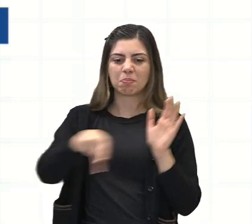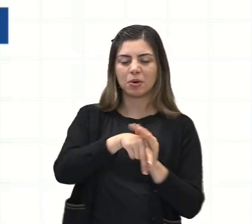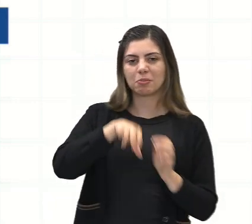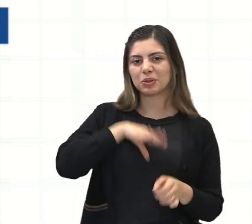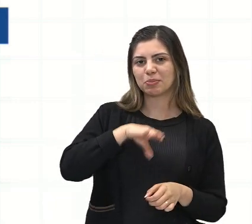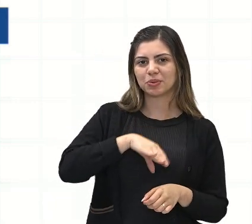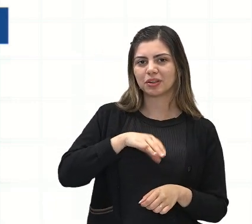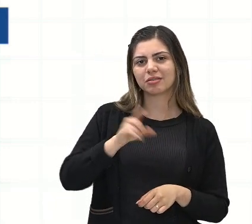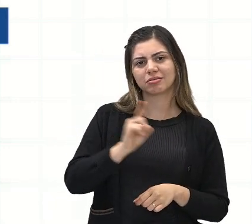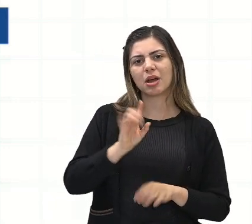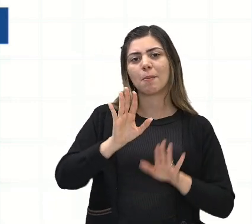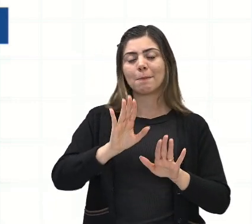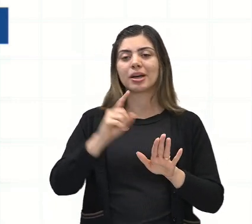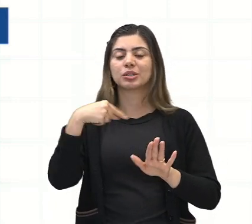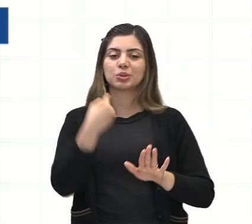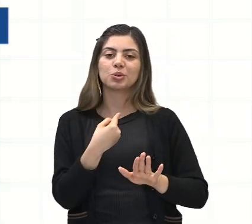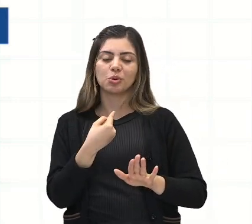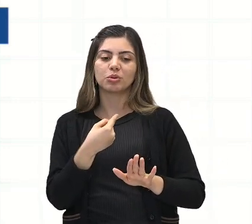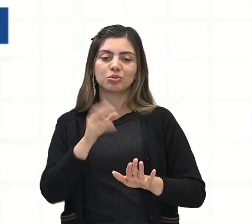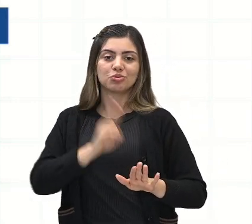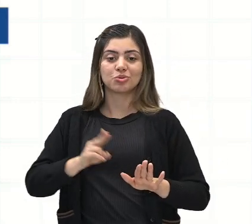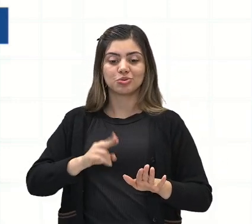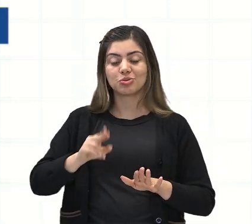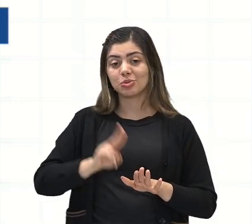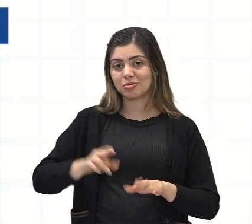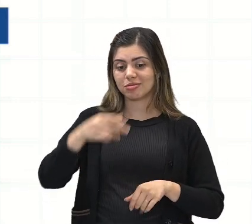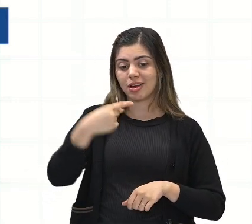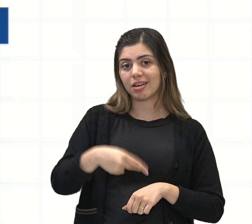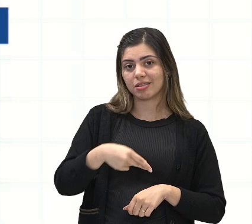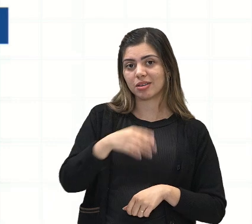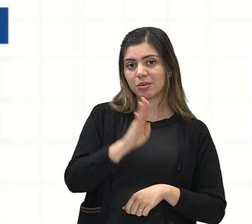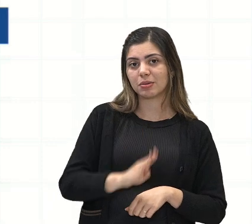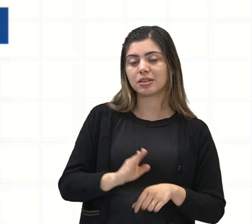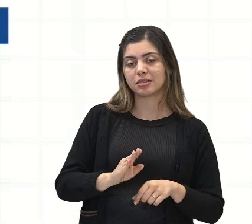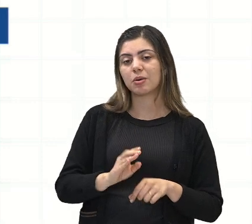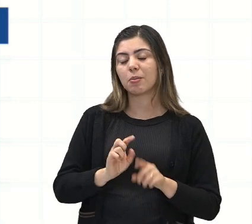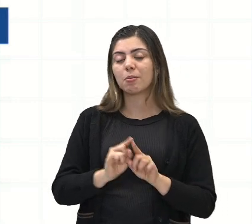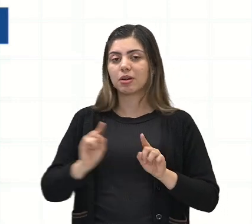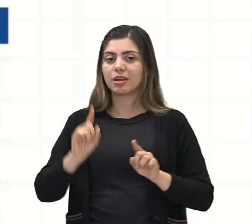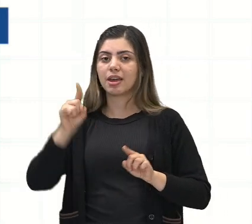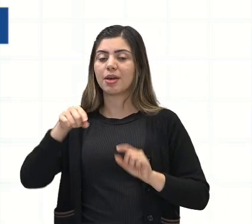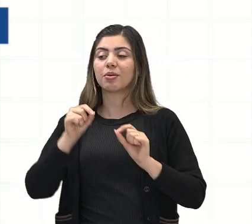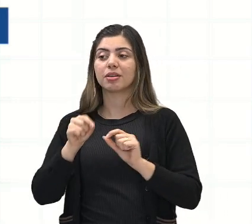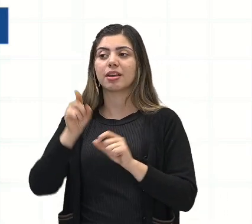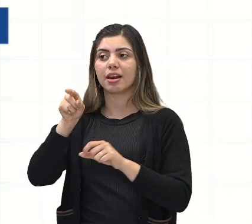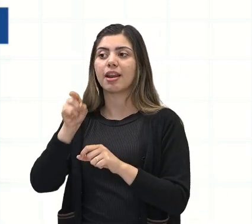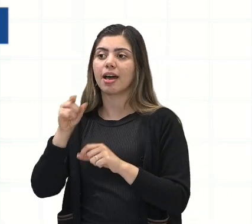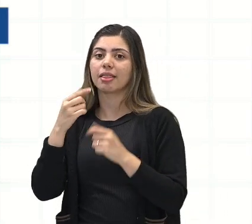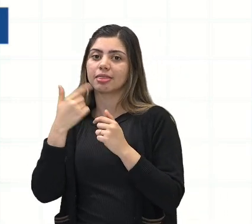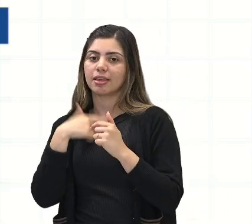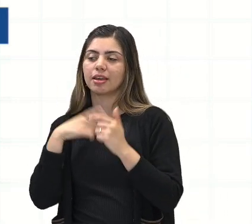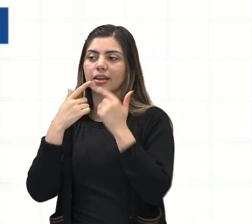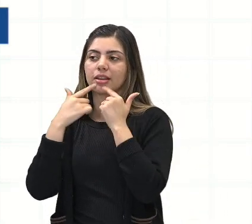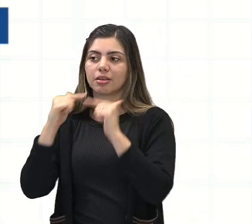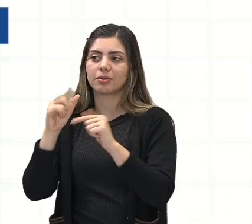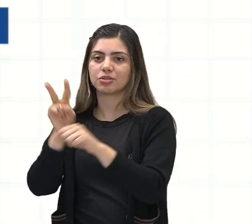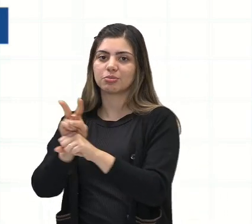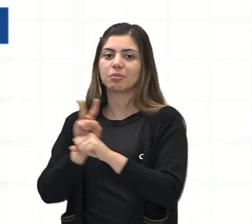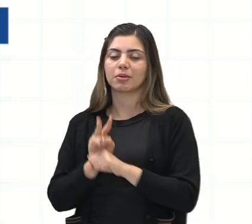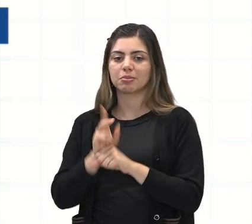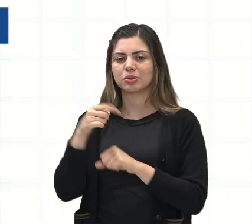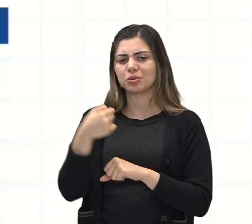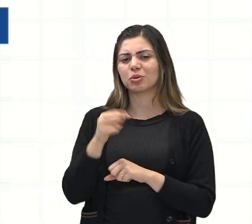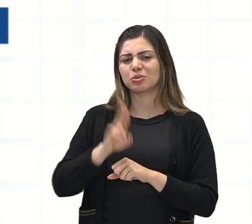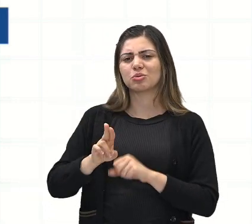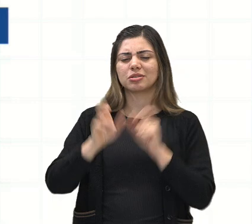que são introduzidos no nosso idioma sem que haja uma perda de significação. A gente já utiliza todas essas palavras e